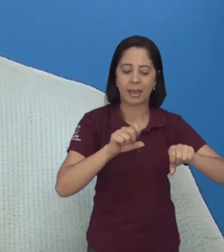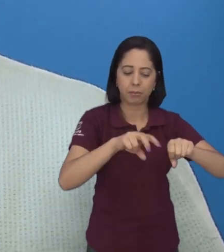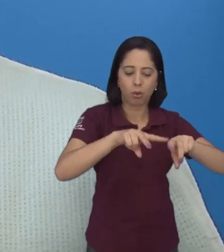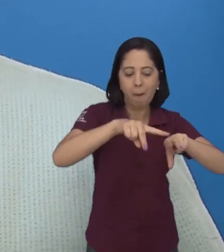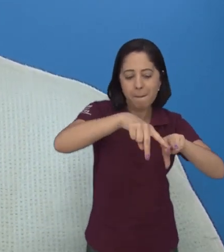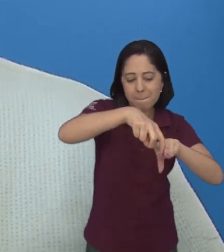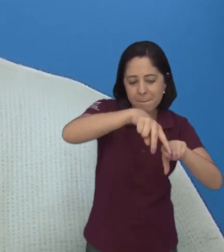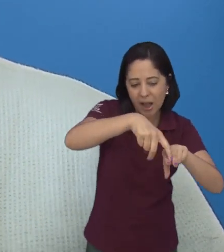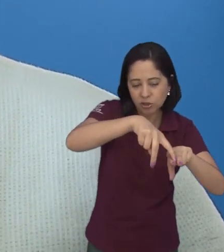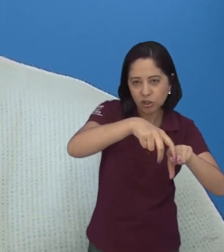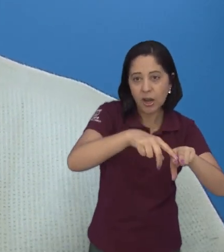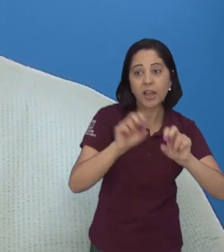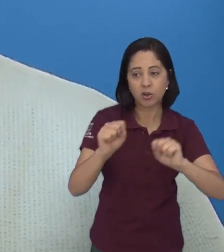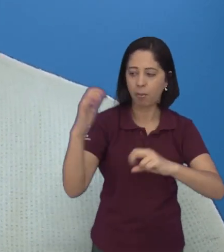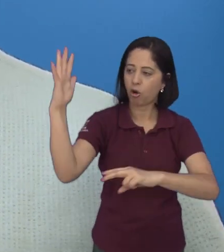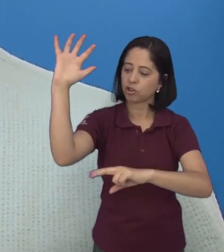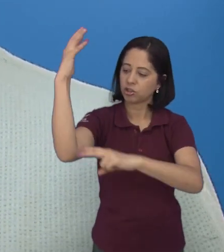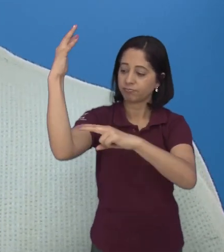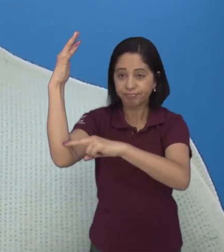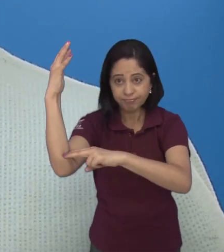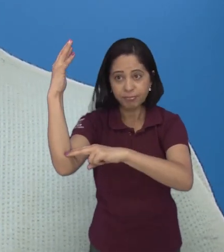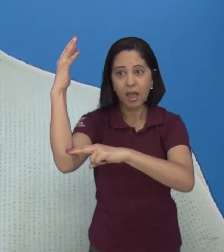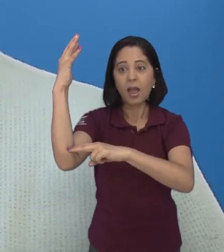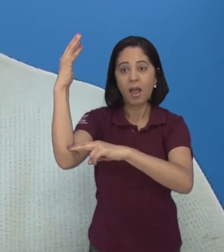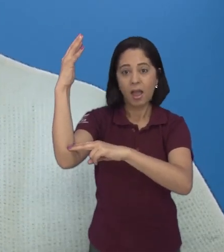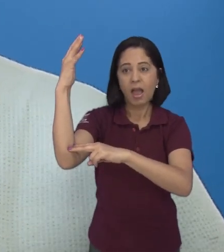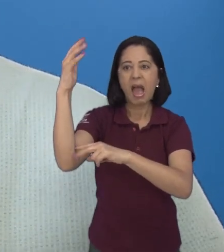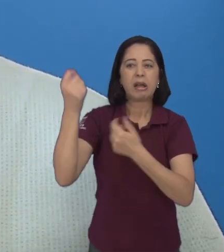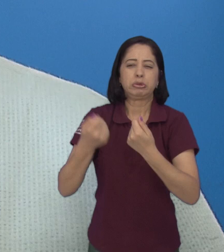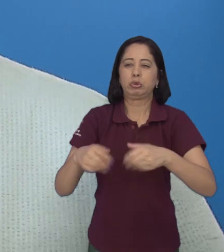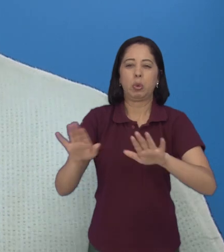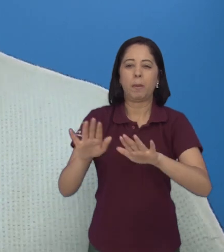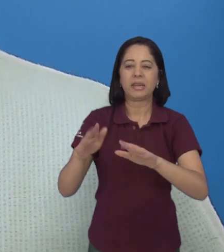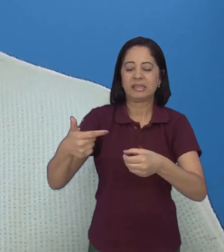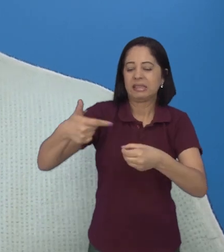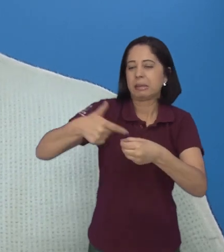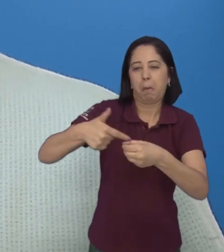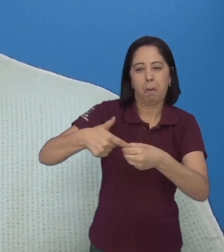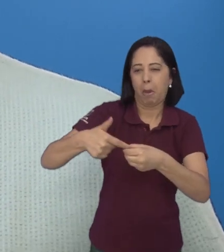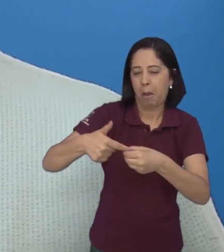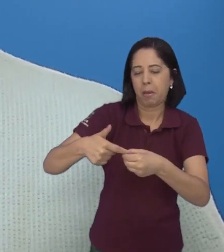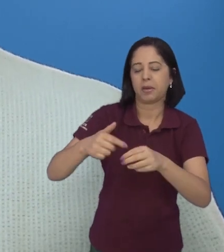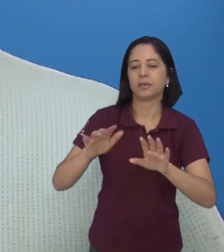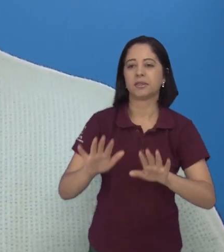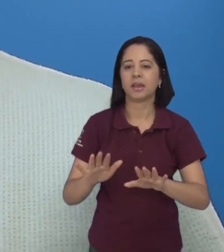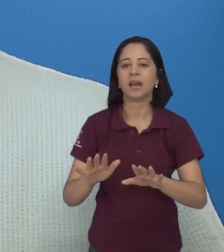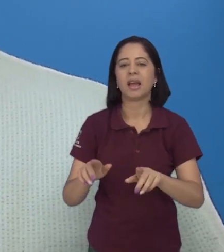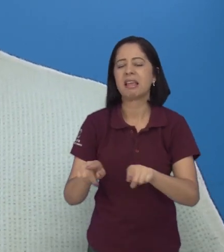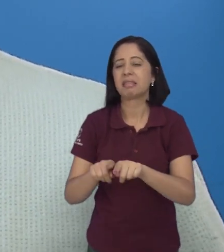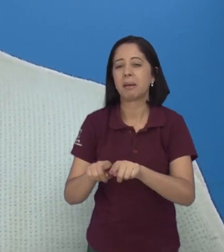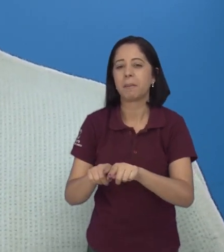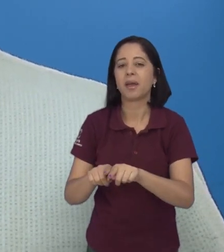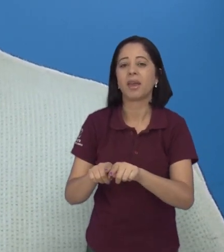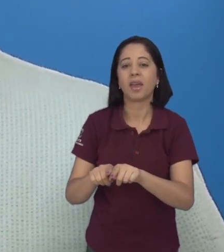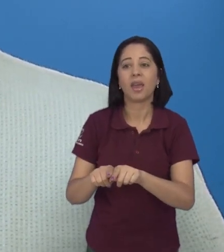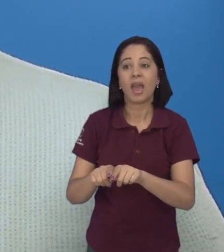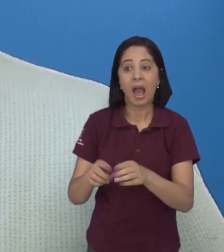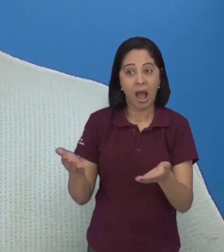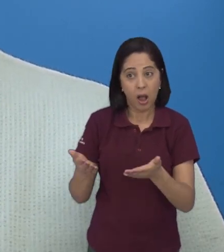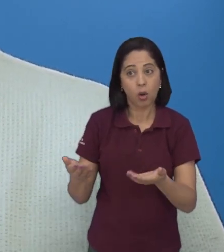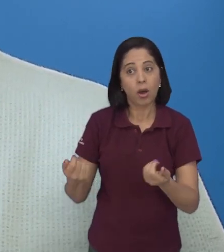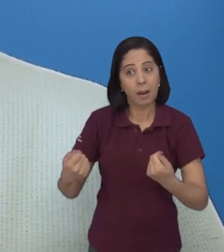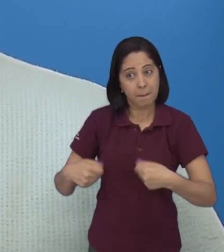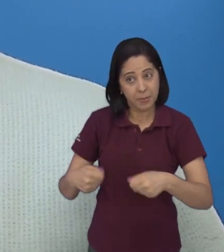como patinetes, que você vai poder carregar, você já não precisa mais colocar combustível. É